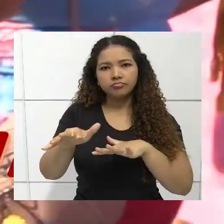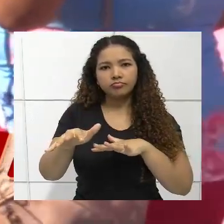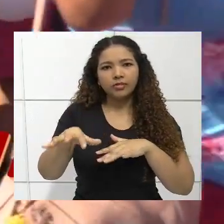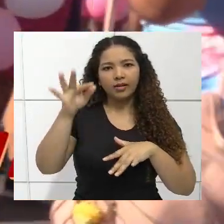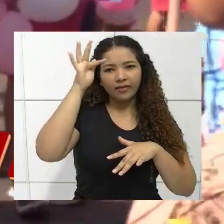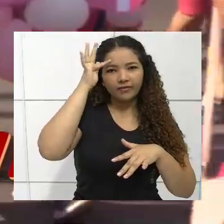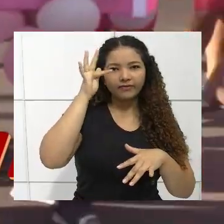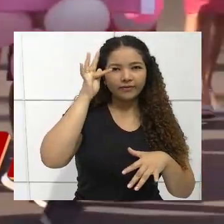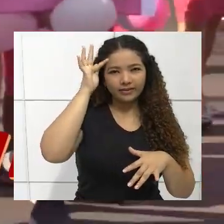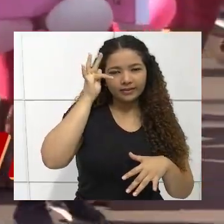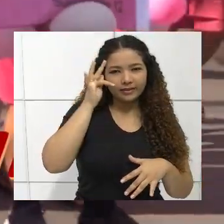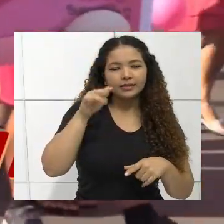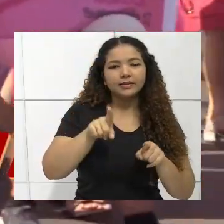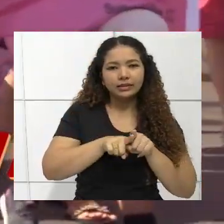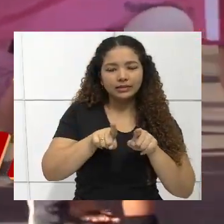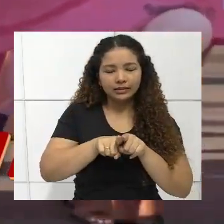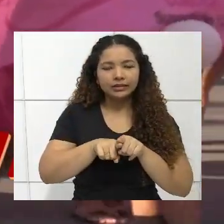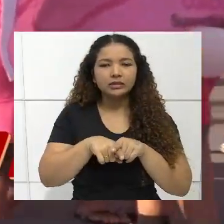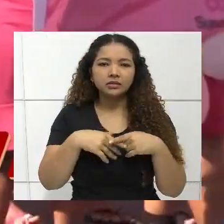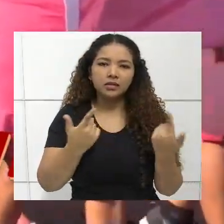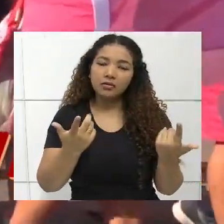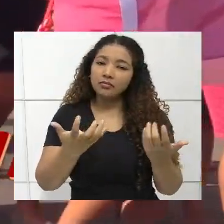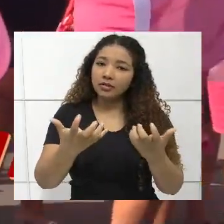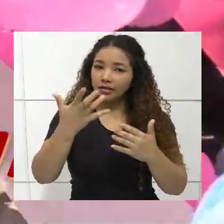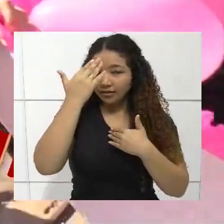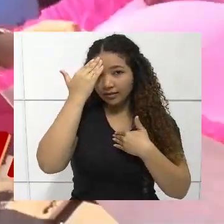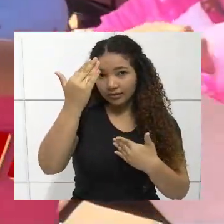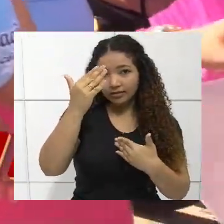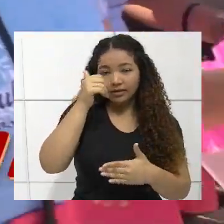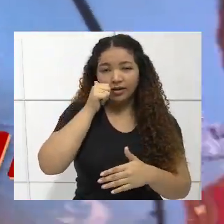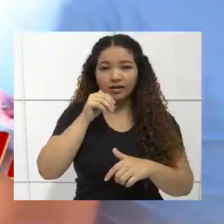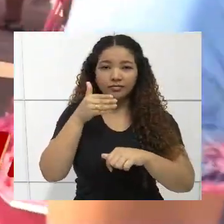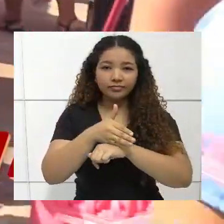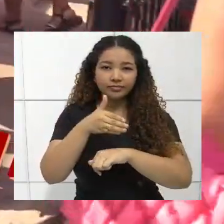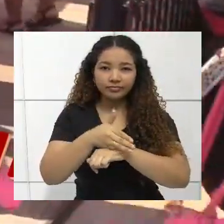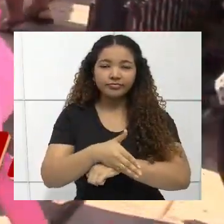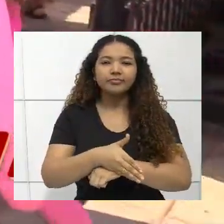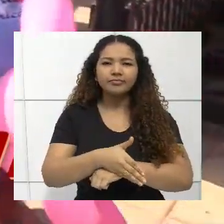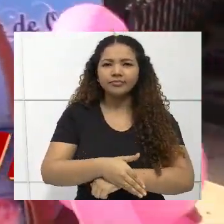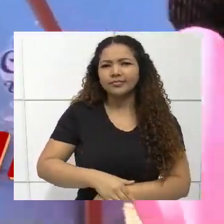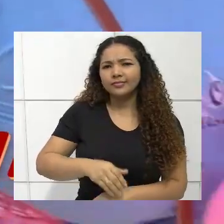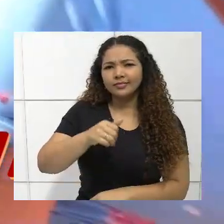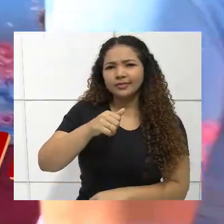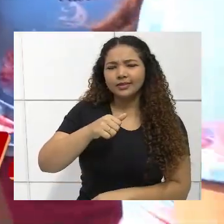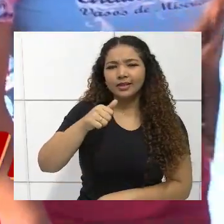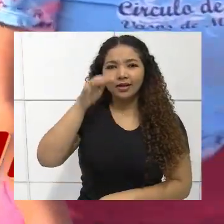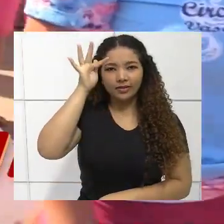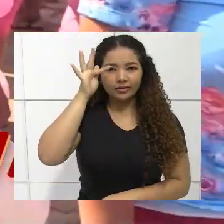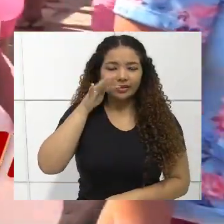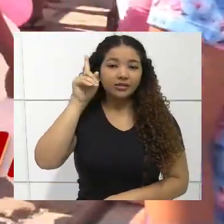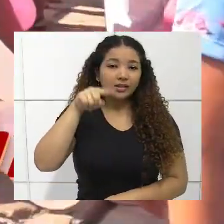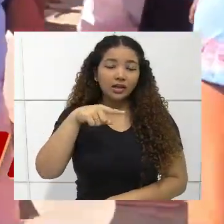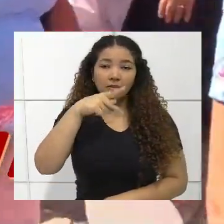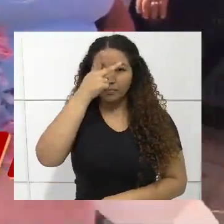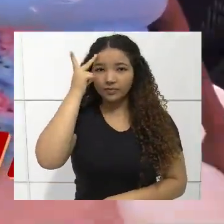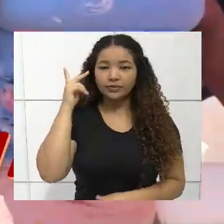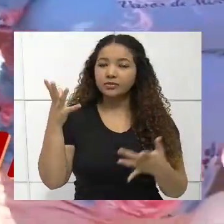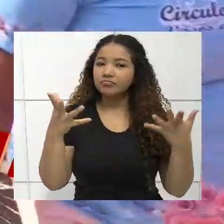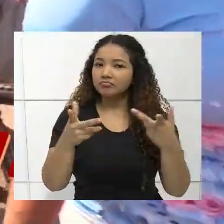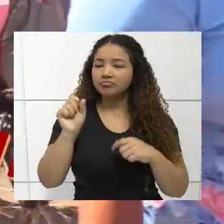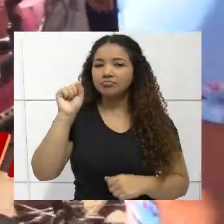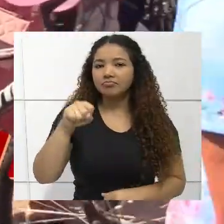da caminhada, mas queremos agradecer pela sua participação. Ela é uma pessoa, afinal de contas ela é gestora, onde ela está